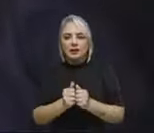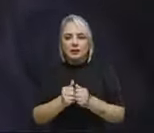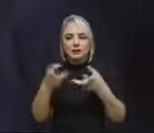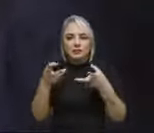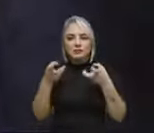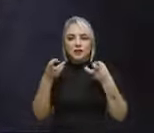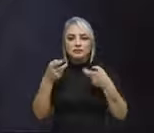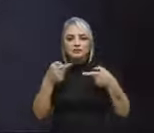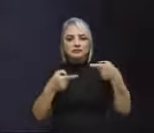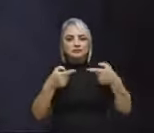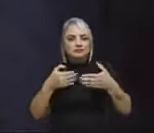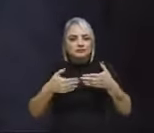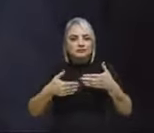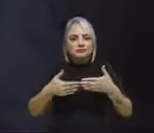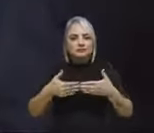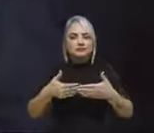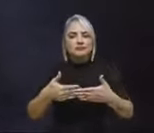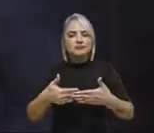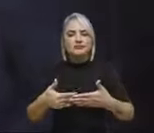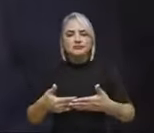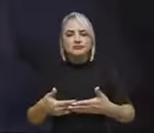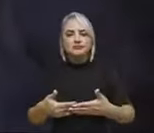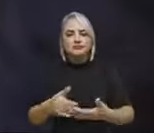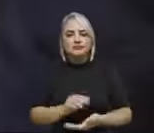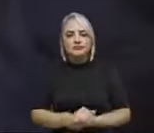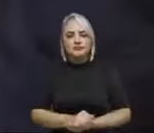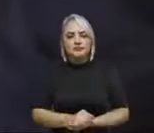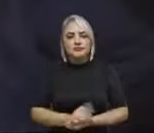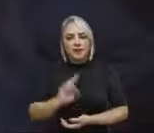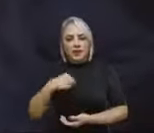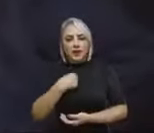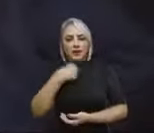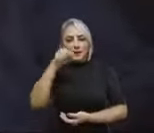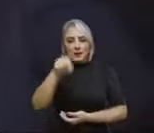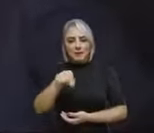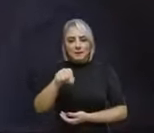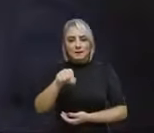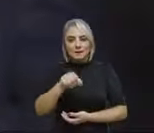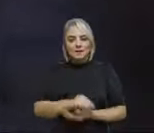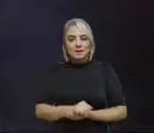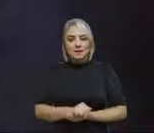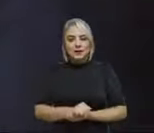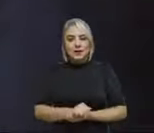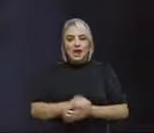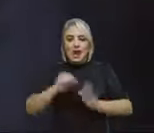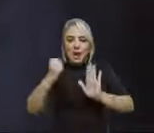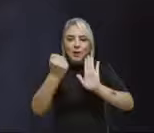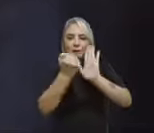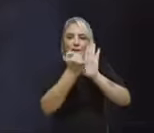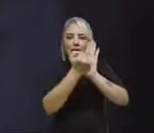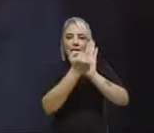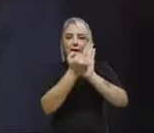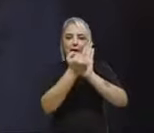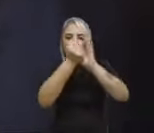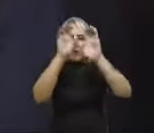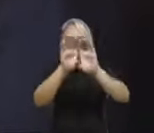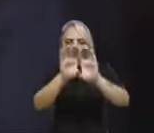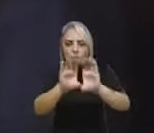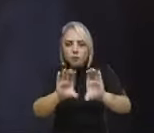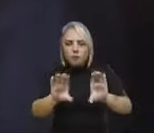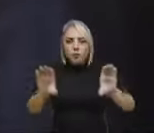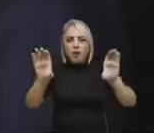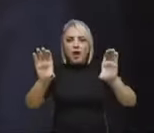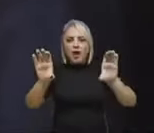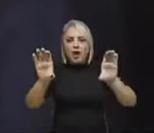desde os meus 29 anos de idade, que isto aqui é um marco divisório. Passamos um grande tempo